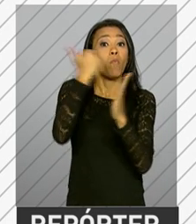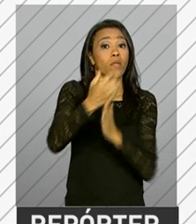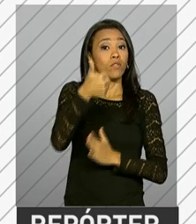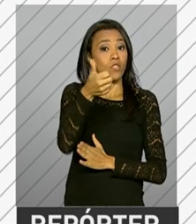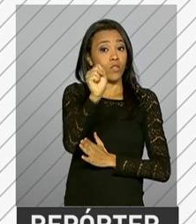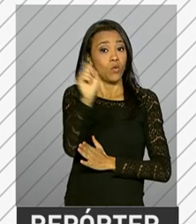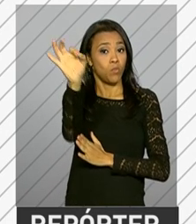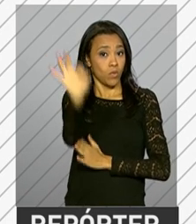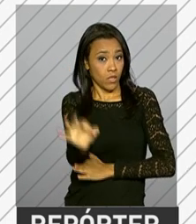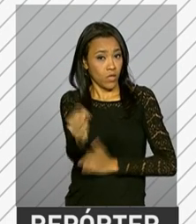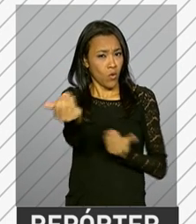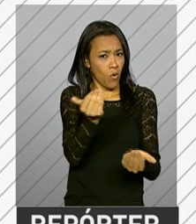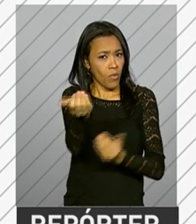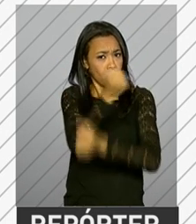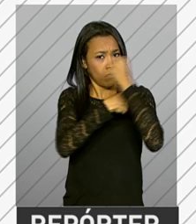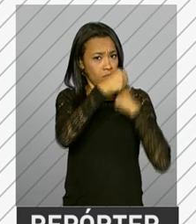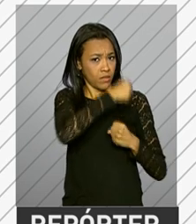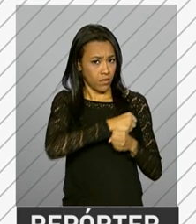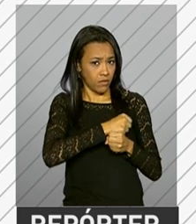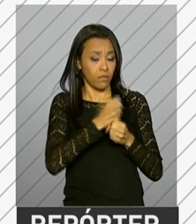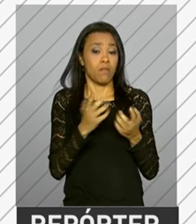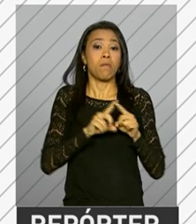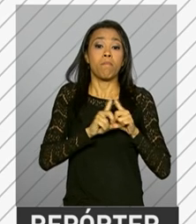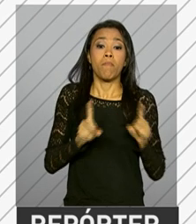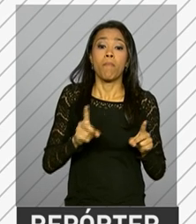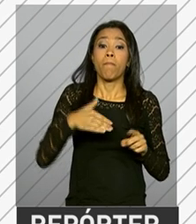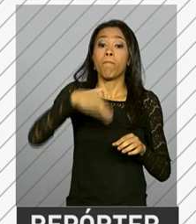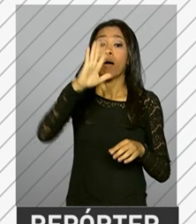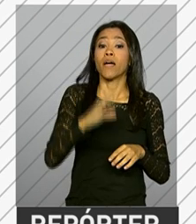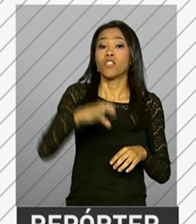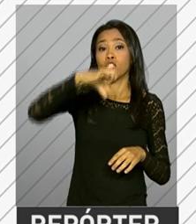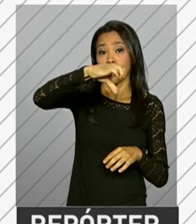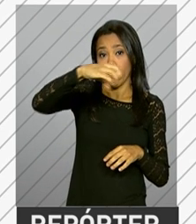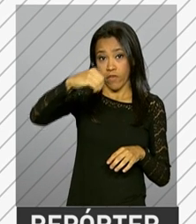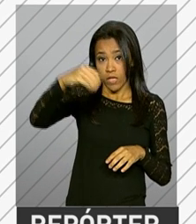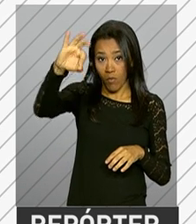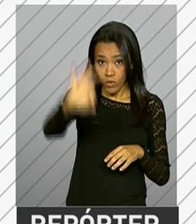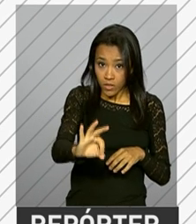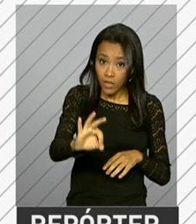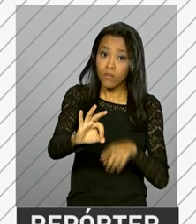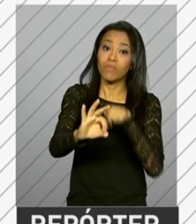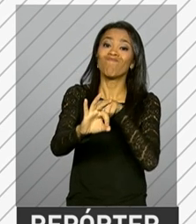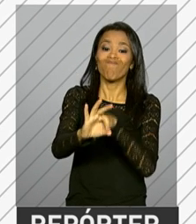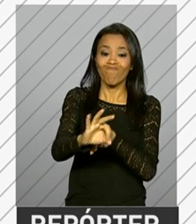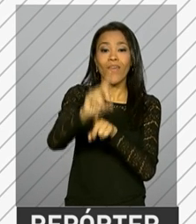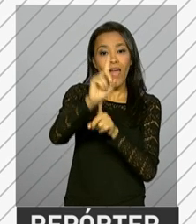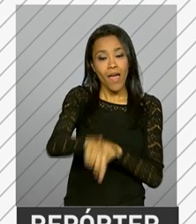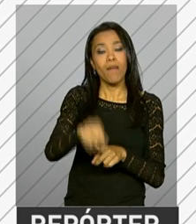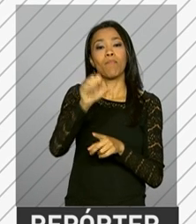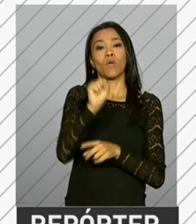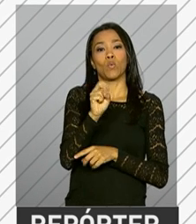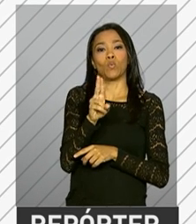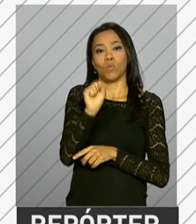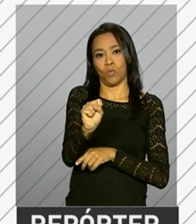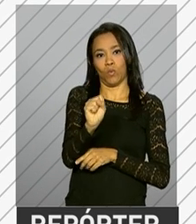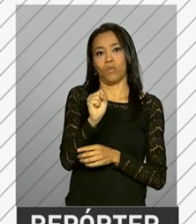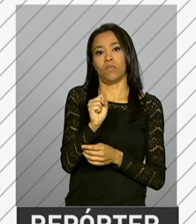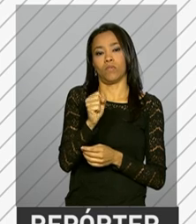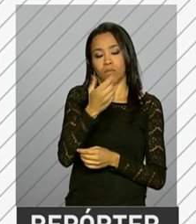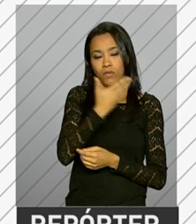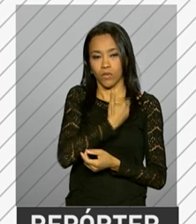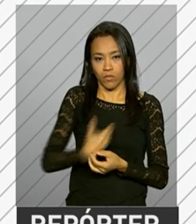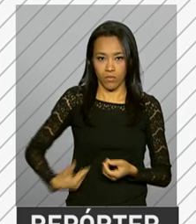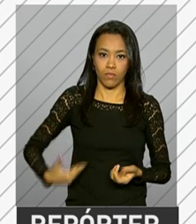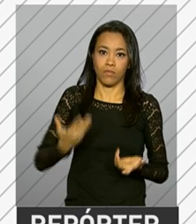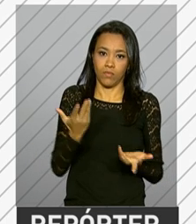18% em relação ao ano anterior. Mais de 90% deles foram financiados pelo SUS. O transplante de